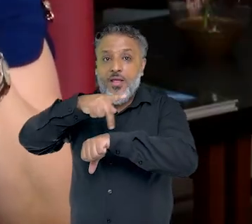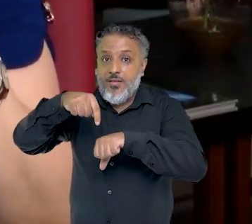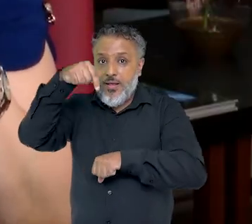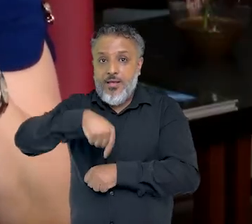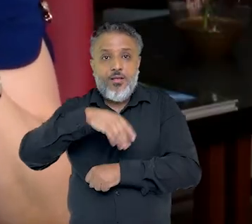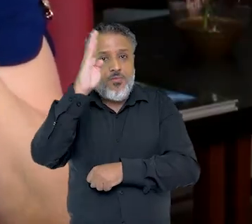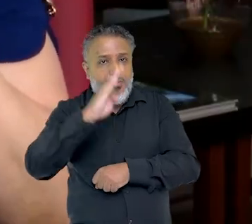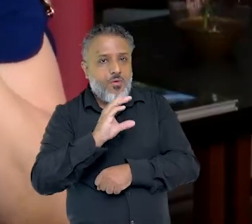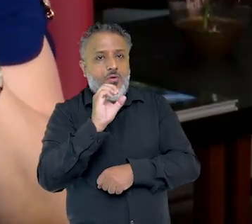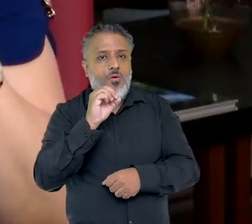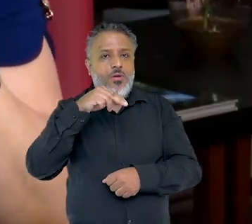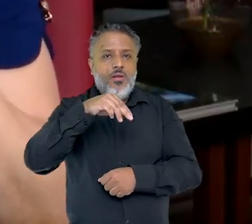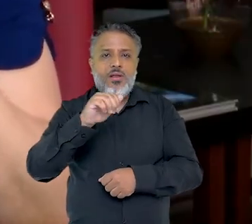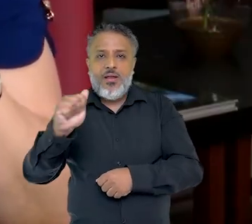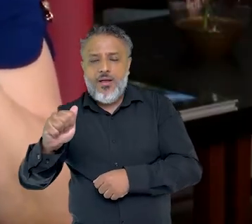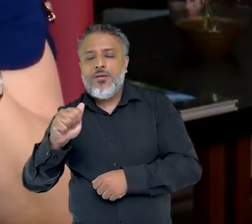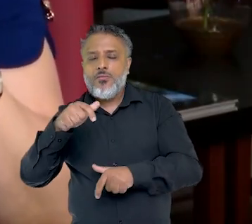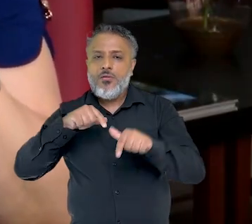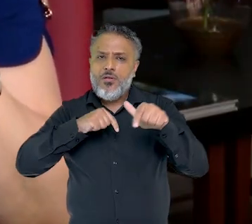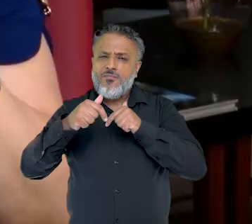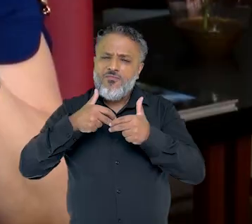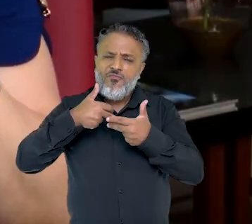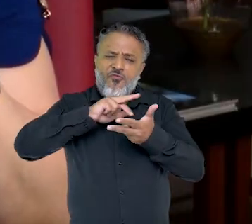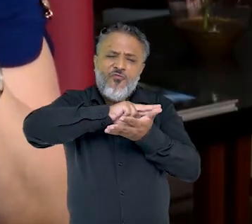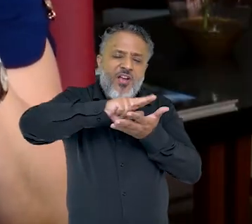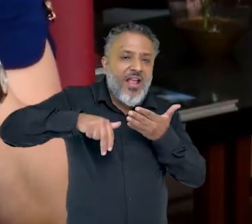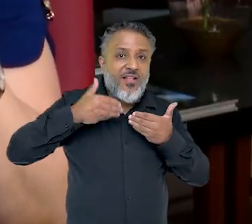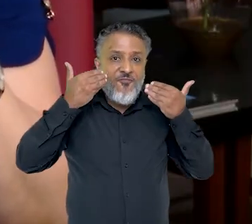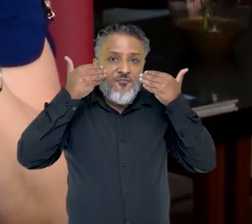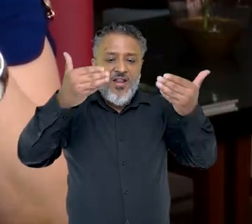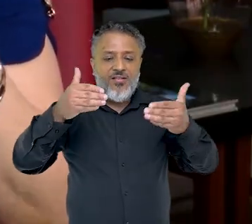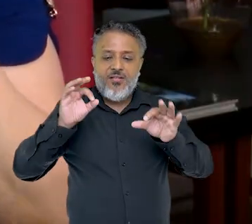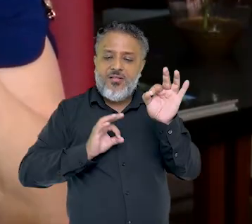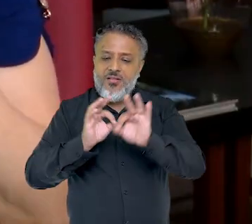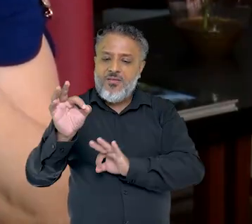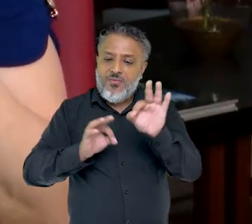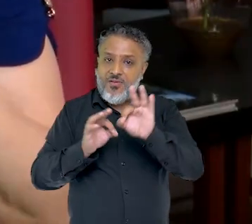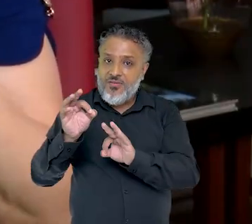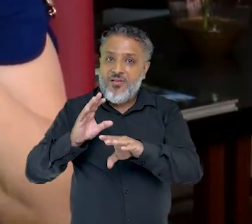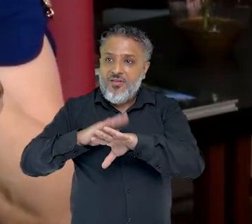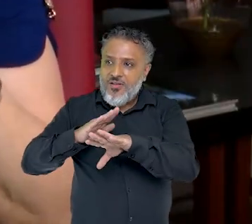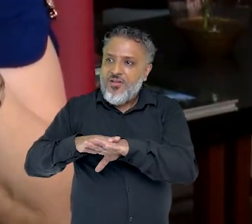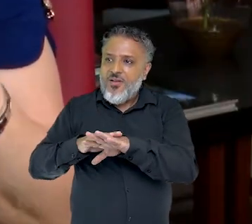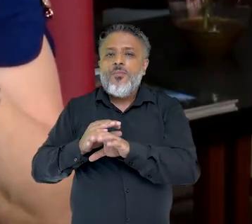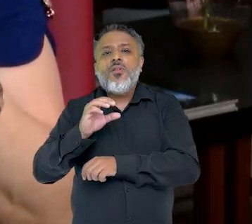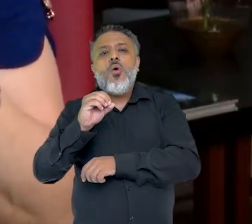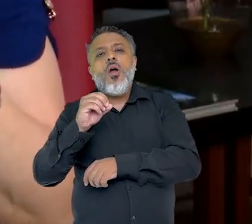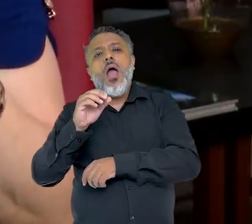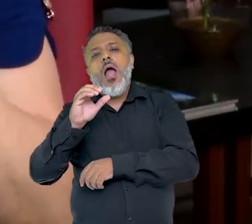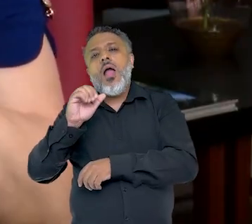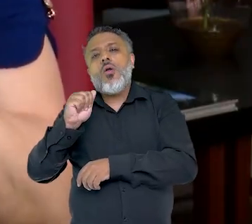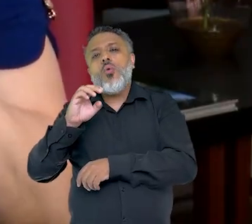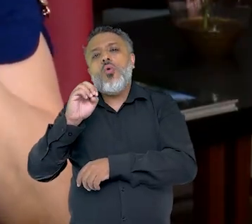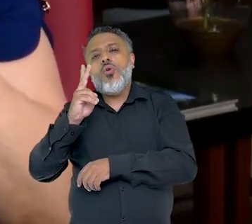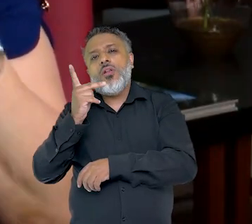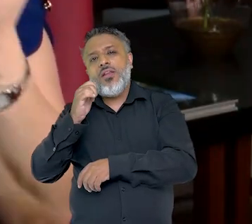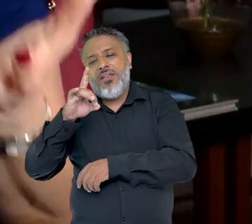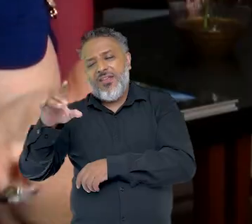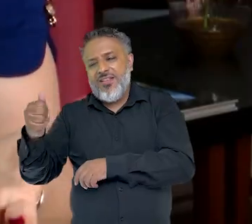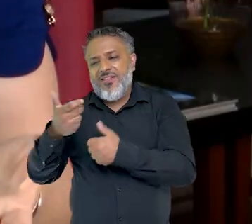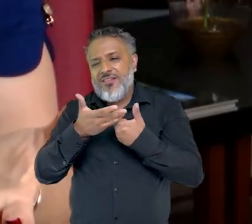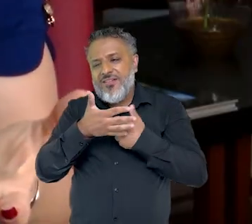a OIM atua em diversas frentes, inclusive na Operação Acolhida, porque ela é um dos parceiros, né, da Operação Acolhida, é